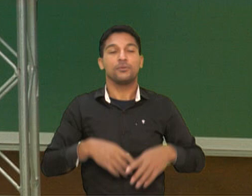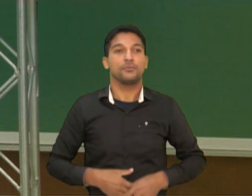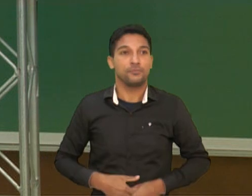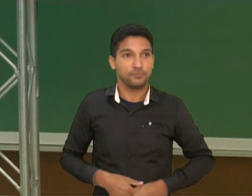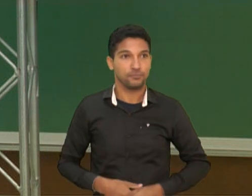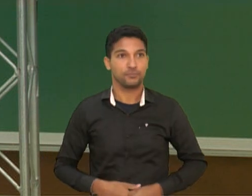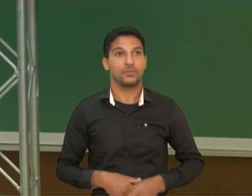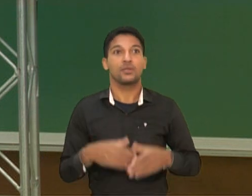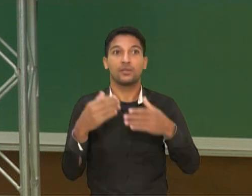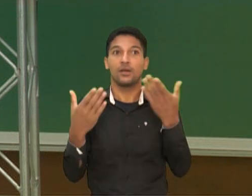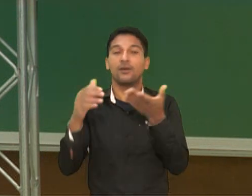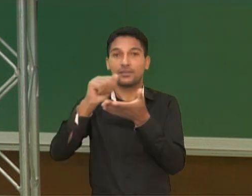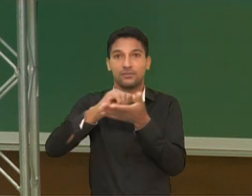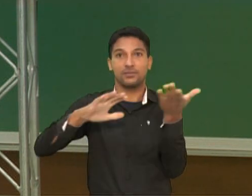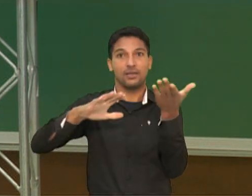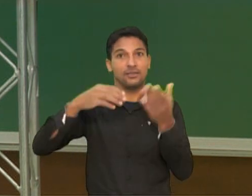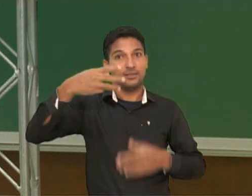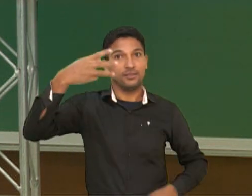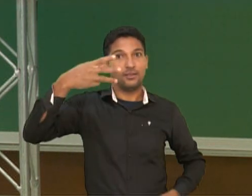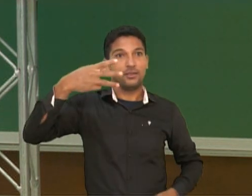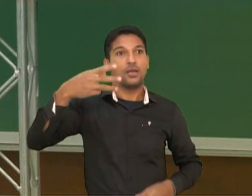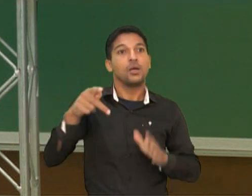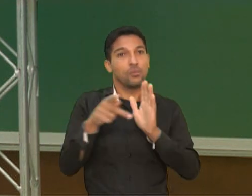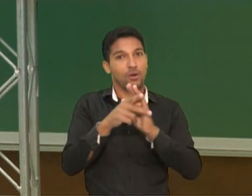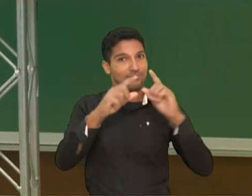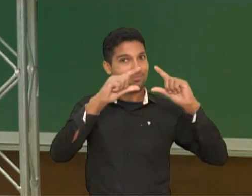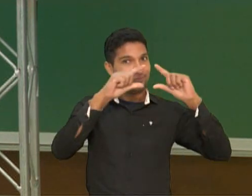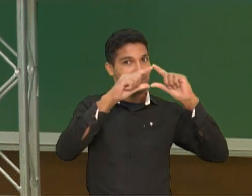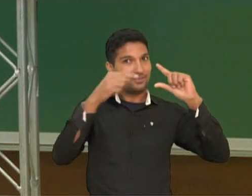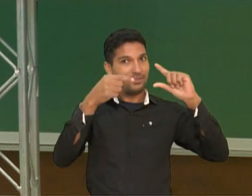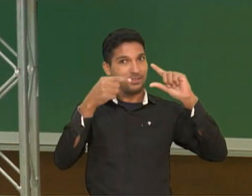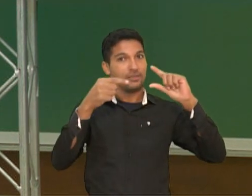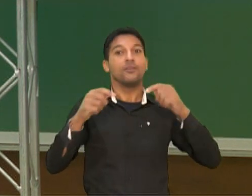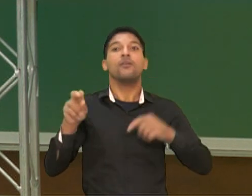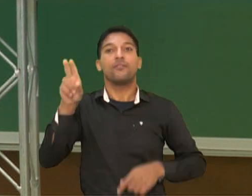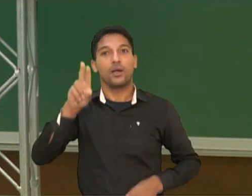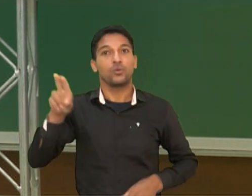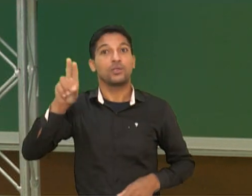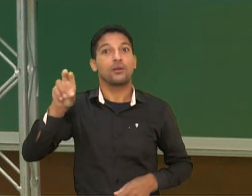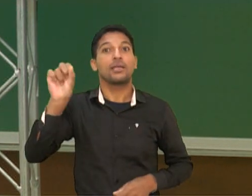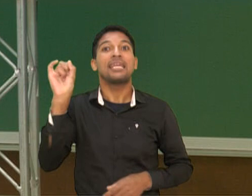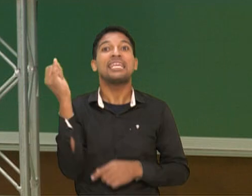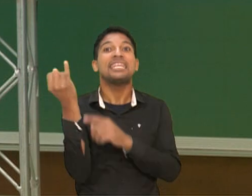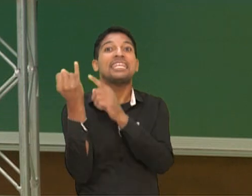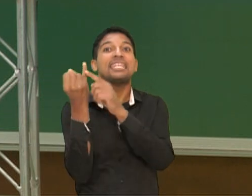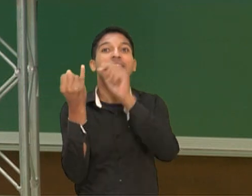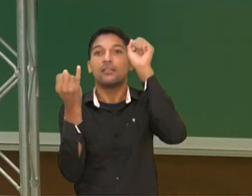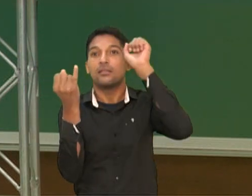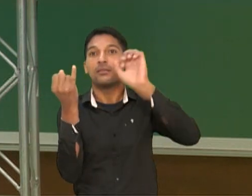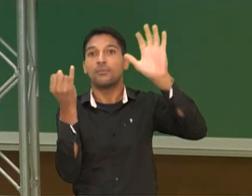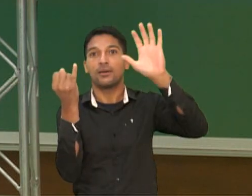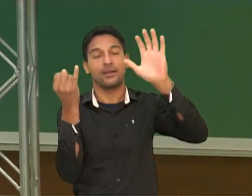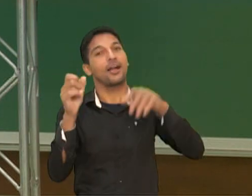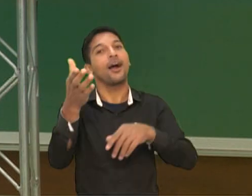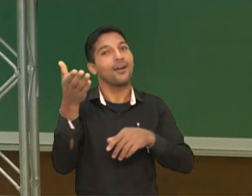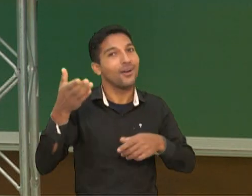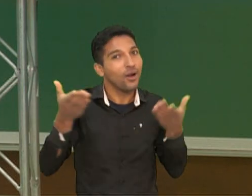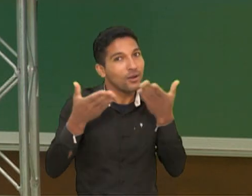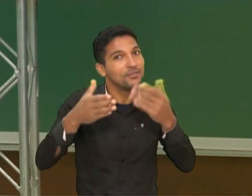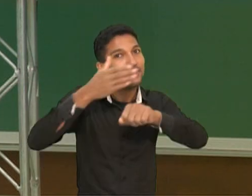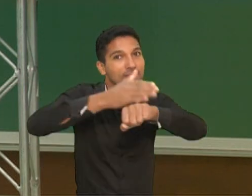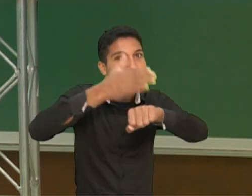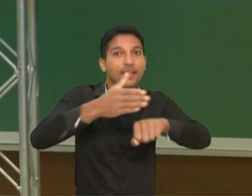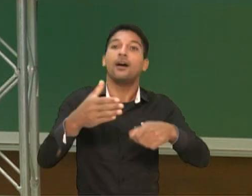de equações de grau 2 em que o delta é negativo e que você vai usar a unidade imaginária, nada mais justo do que praticar